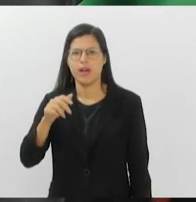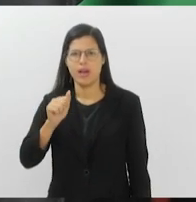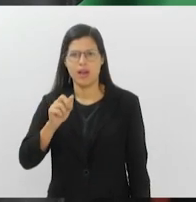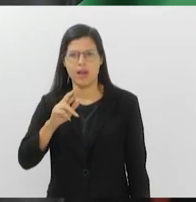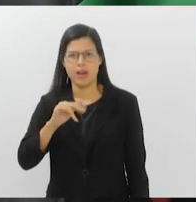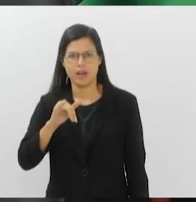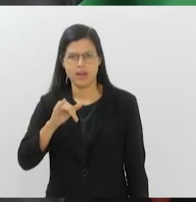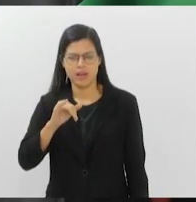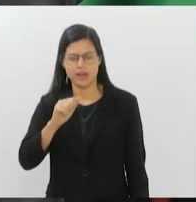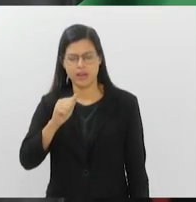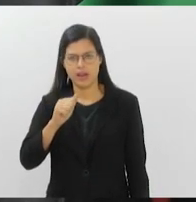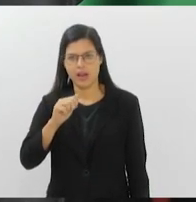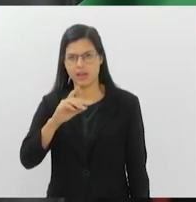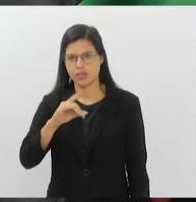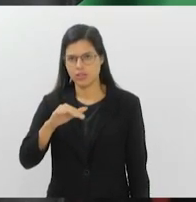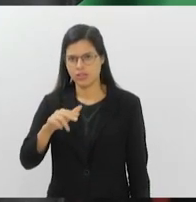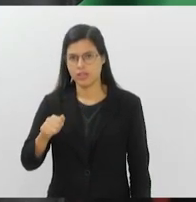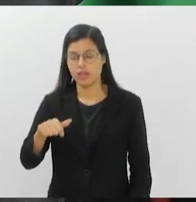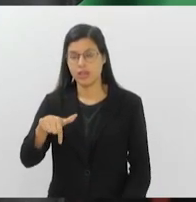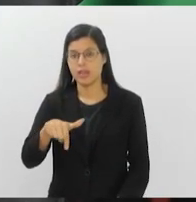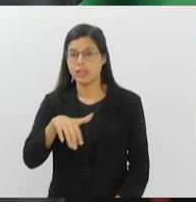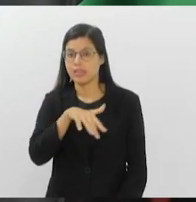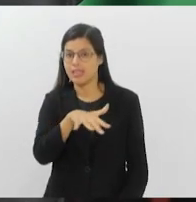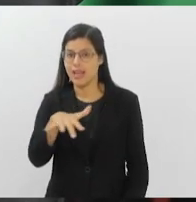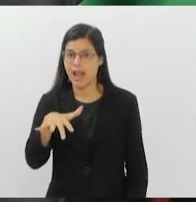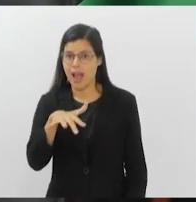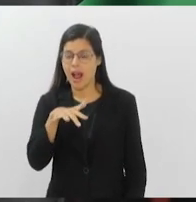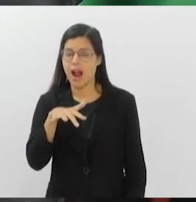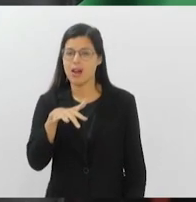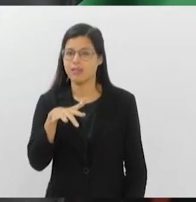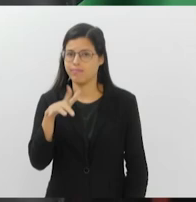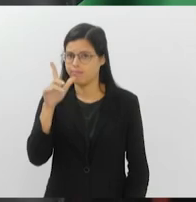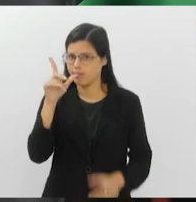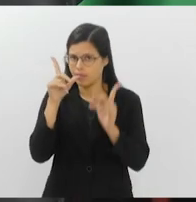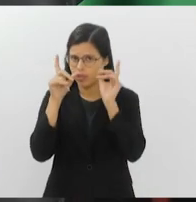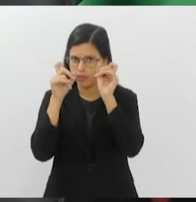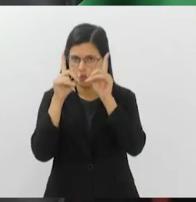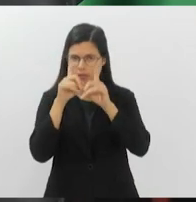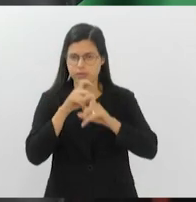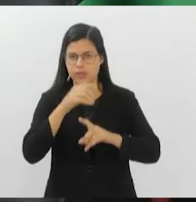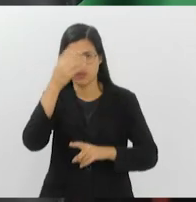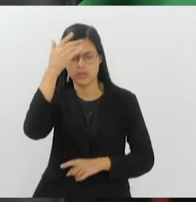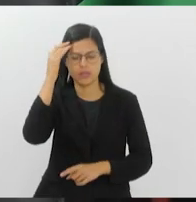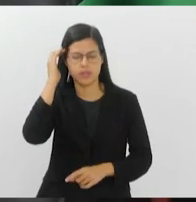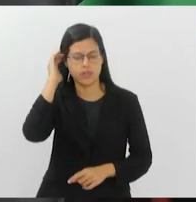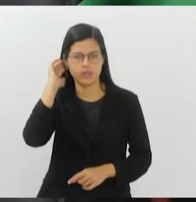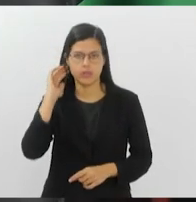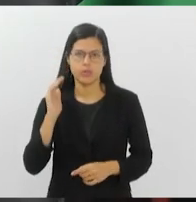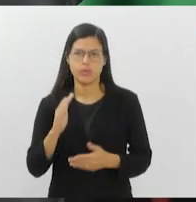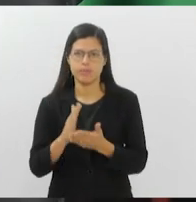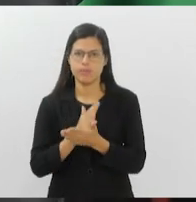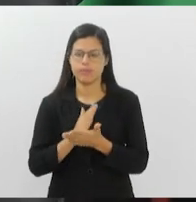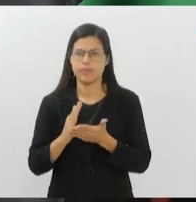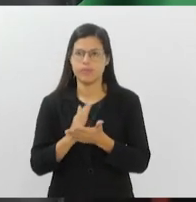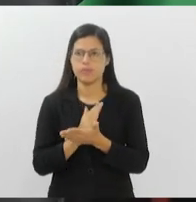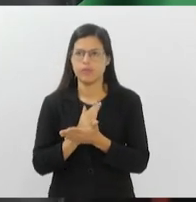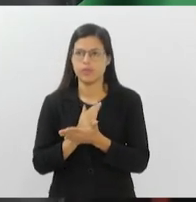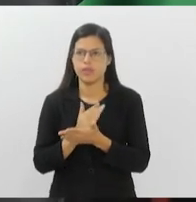muito árido. Muitas vezes esse plenário a gente deixa um dia de trabalho com